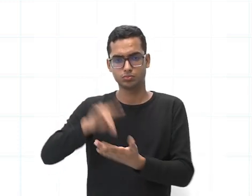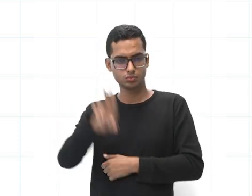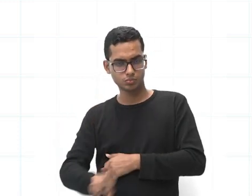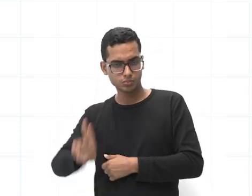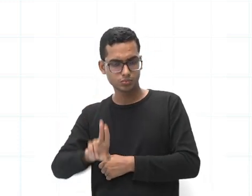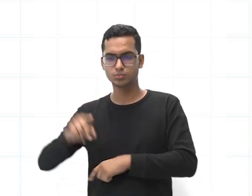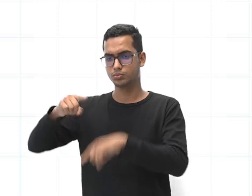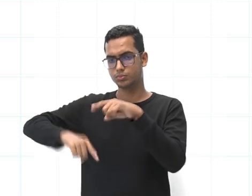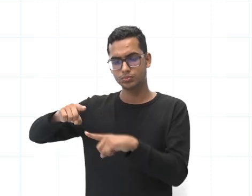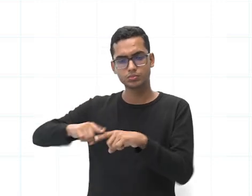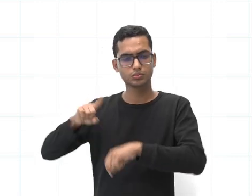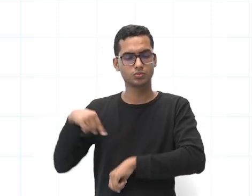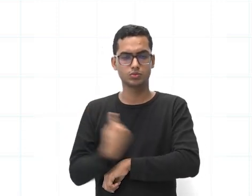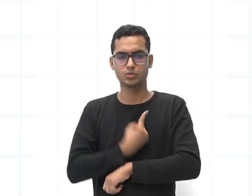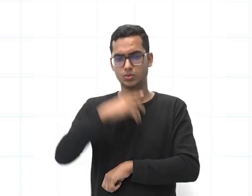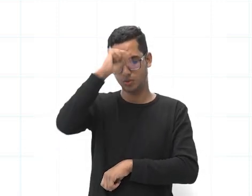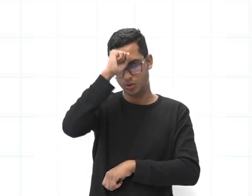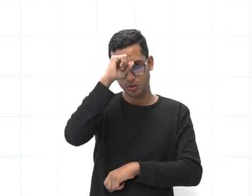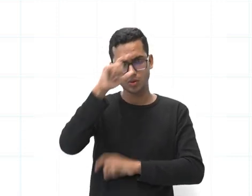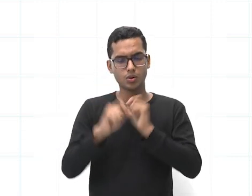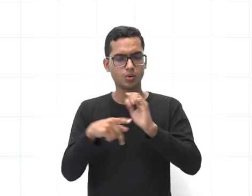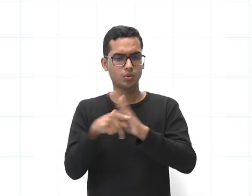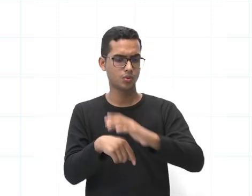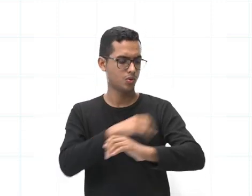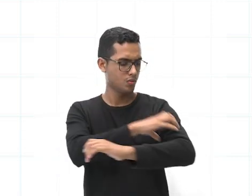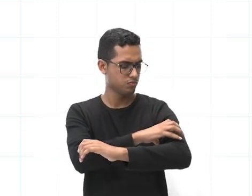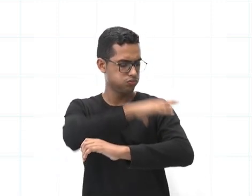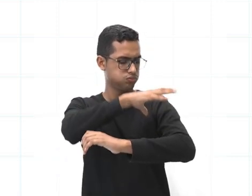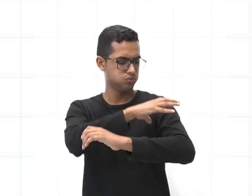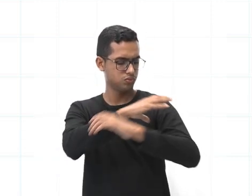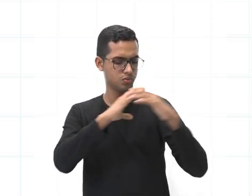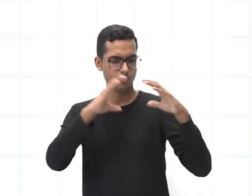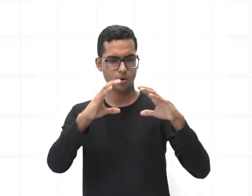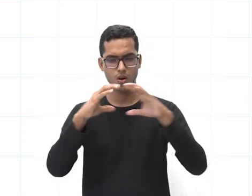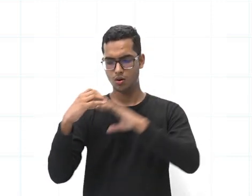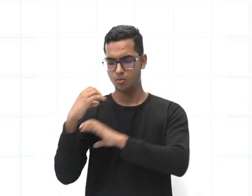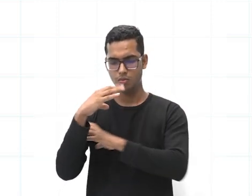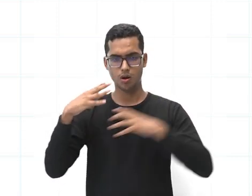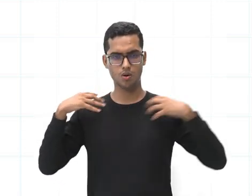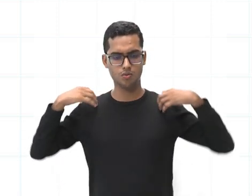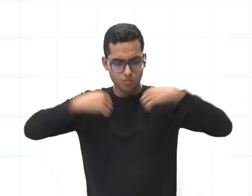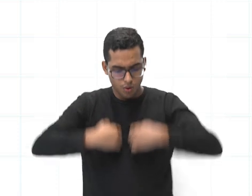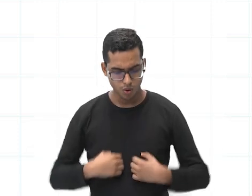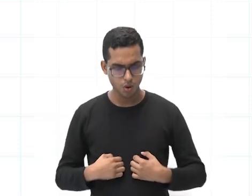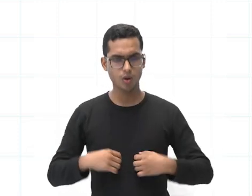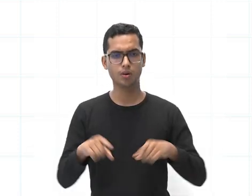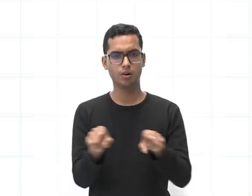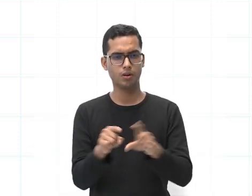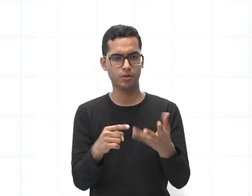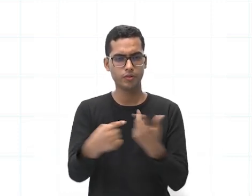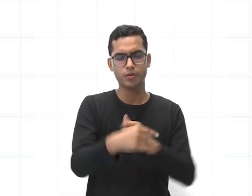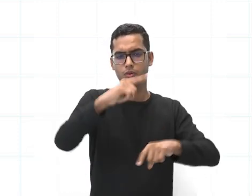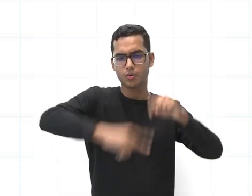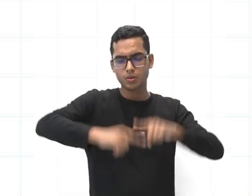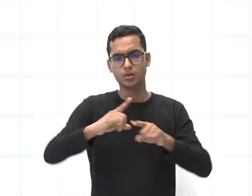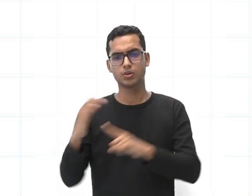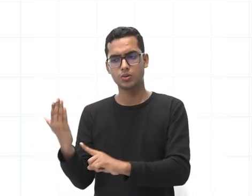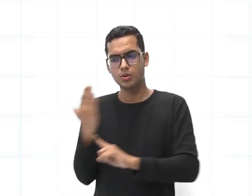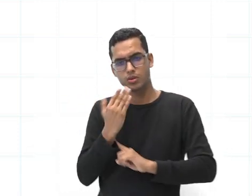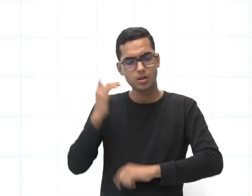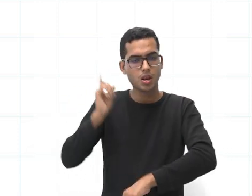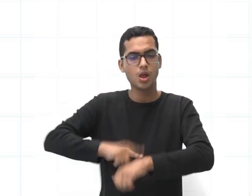desses objetos, né? Que são aí os flutuadores, certo? Os aquatubos, dentre outros, tá? Mas